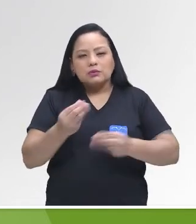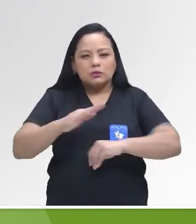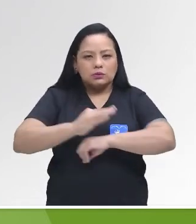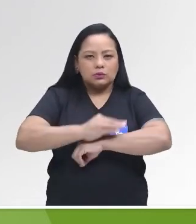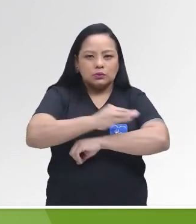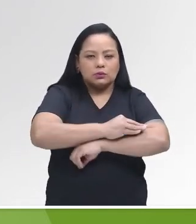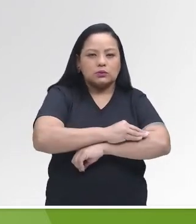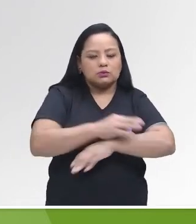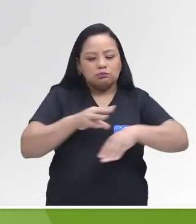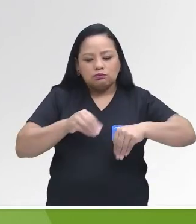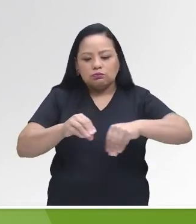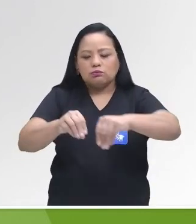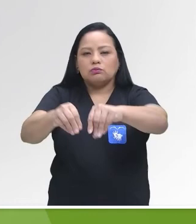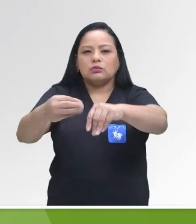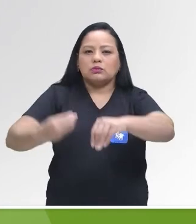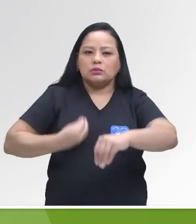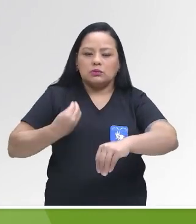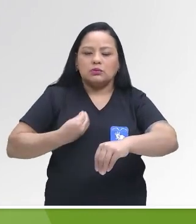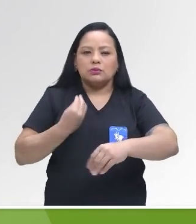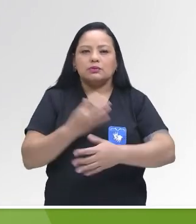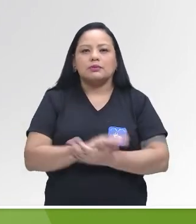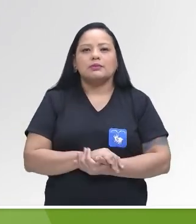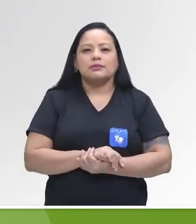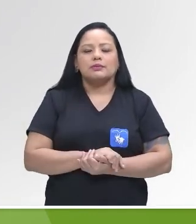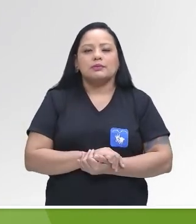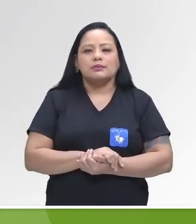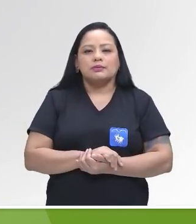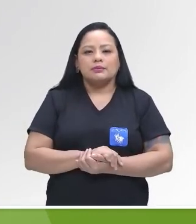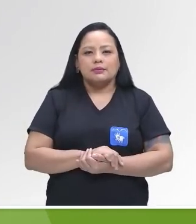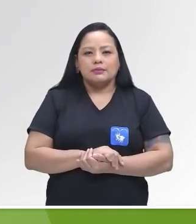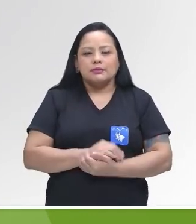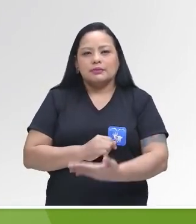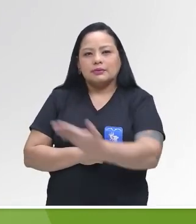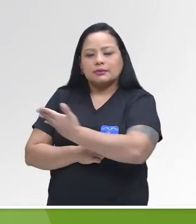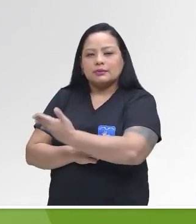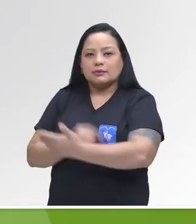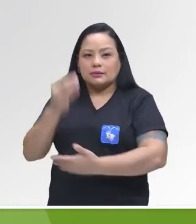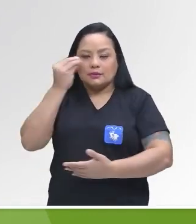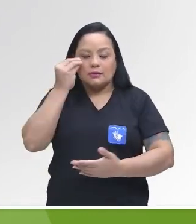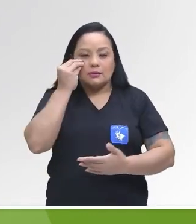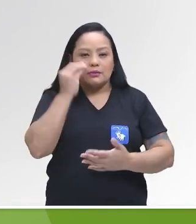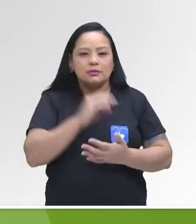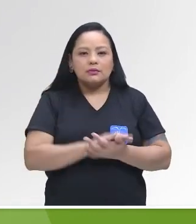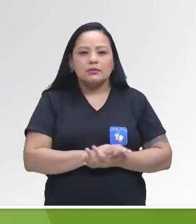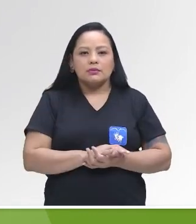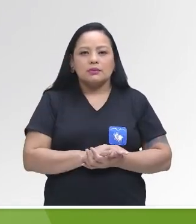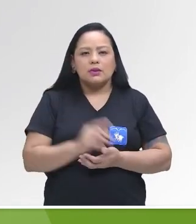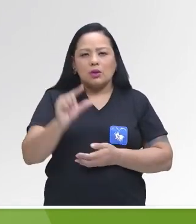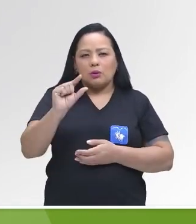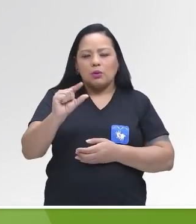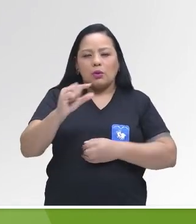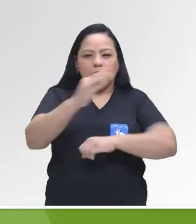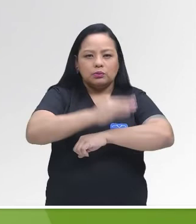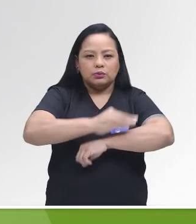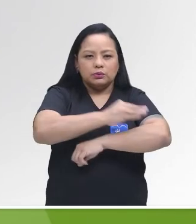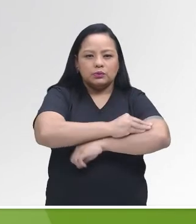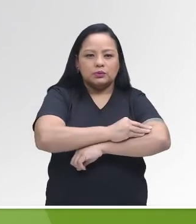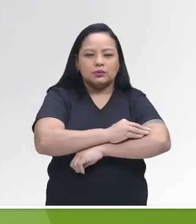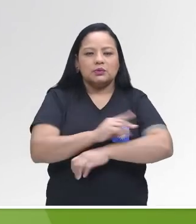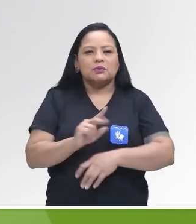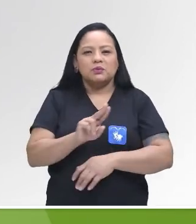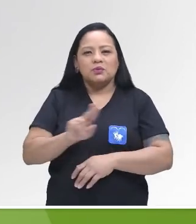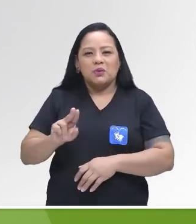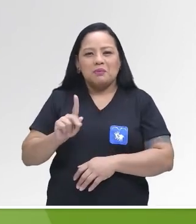fase terrestre, que é quando ele vai ter as suas patinhas, tá bom? Então aqui a gente vê só a perereca, e a gente pode ver aqui